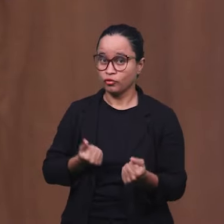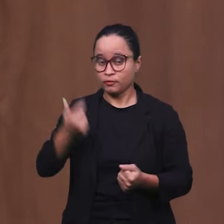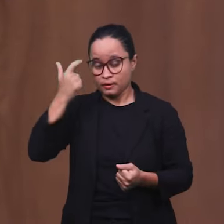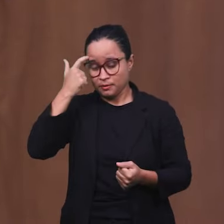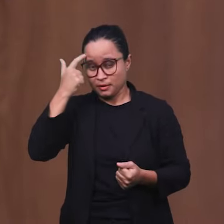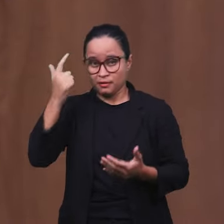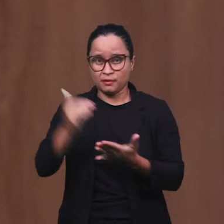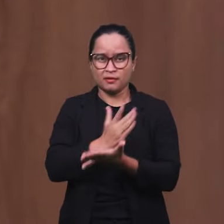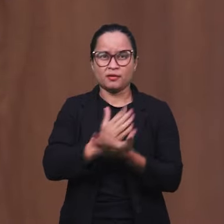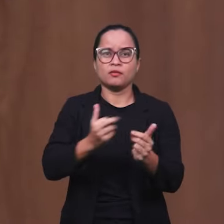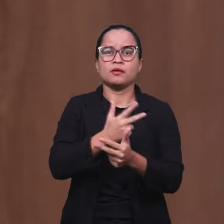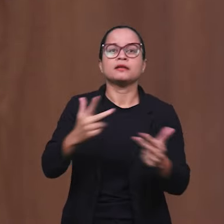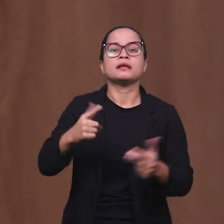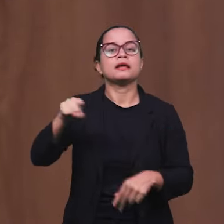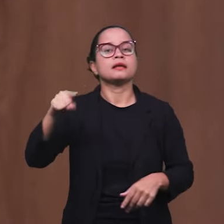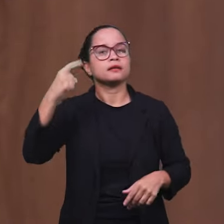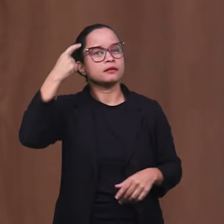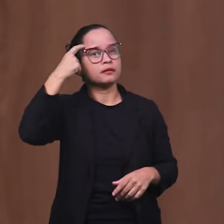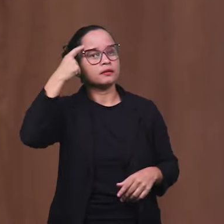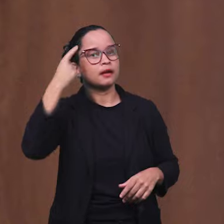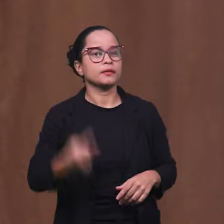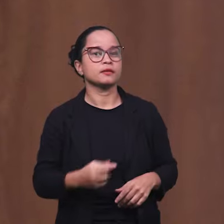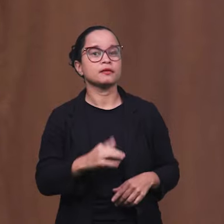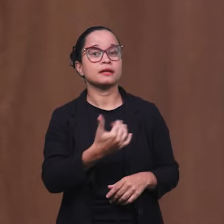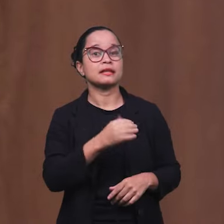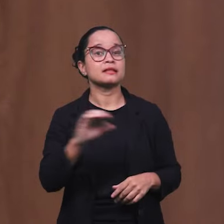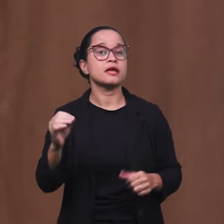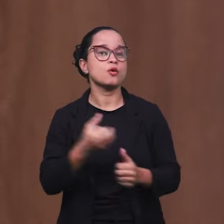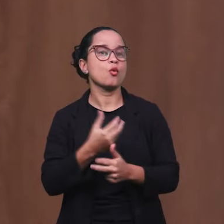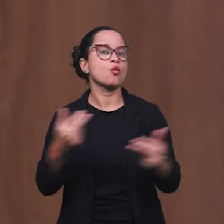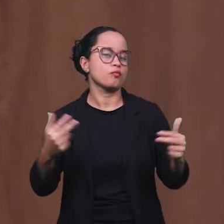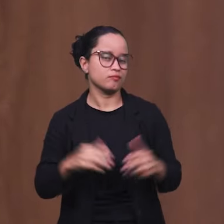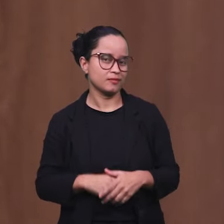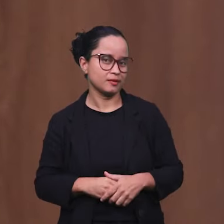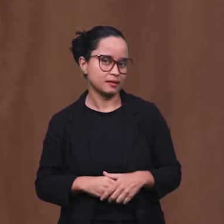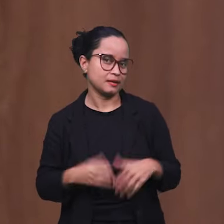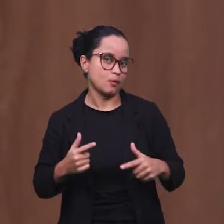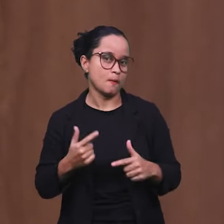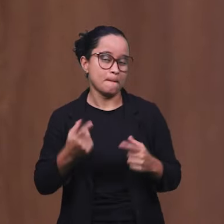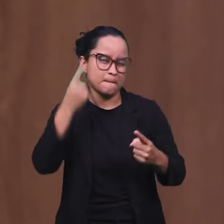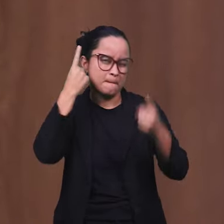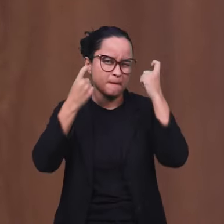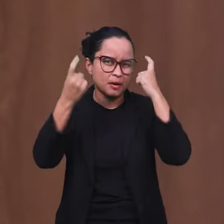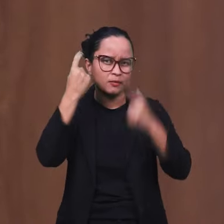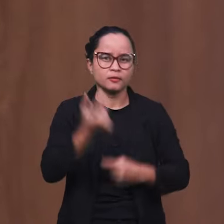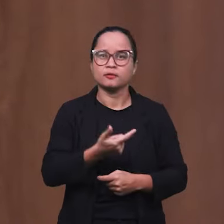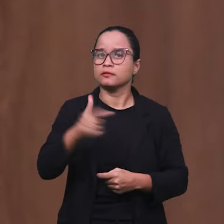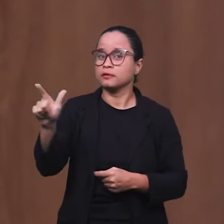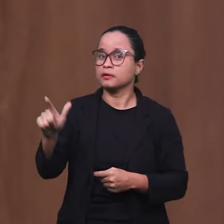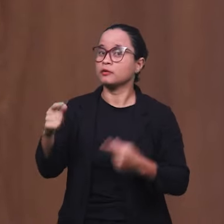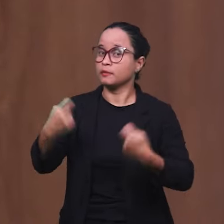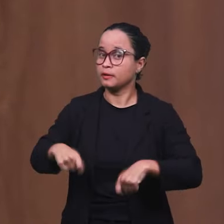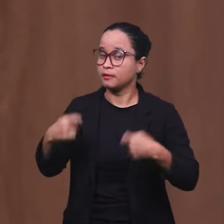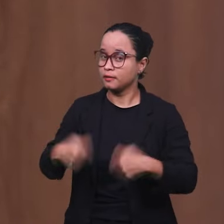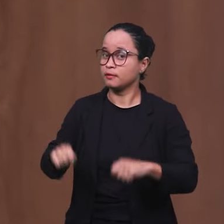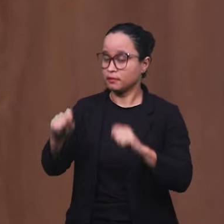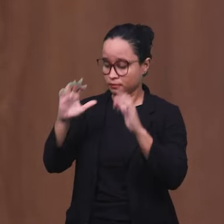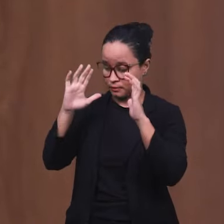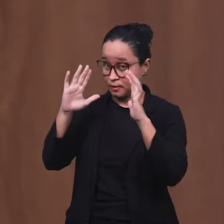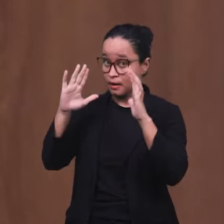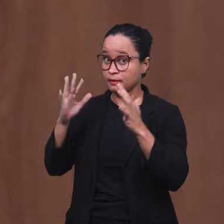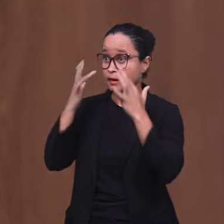o jovem está pensando em alguma coisa, ele está pensando em 100 coisas. Ele tem outras preocupações. Então é